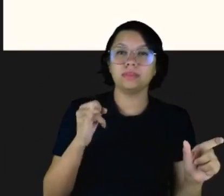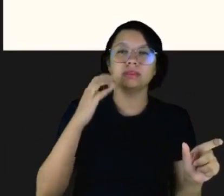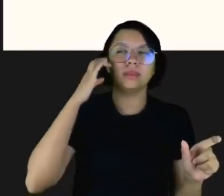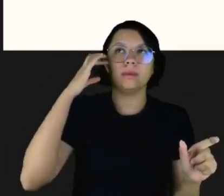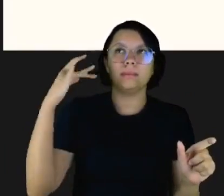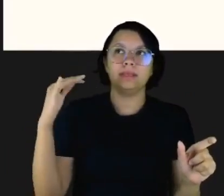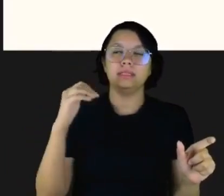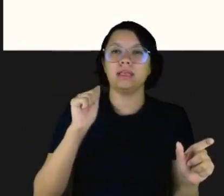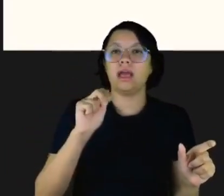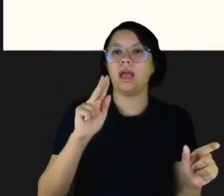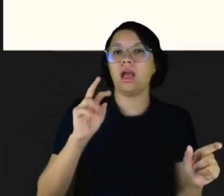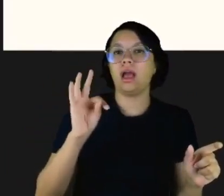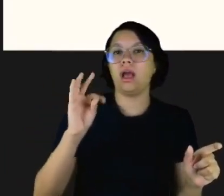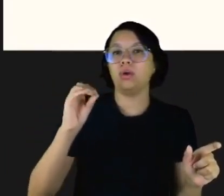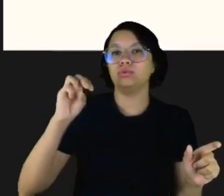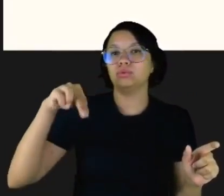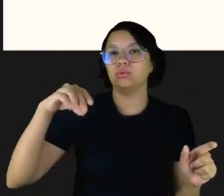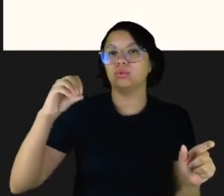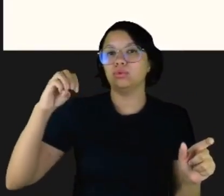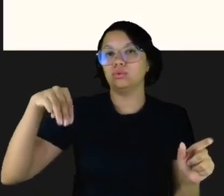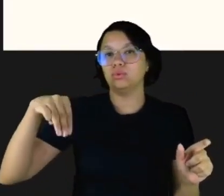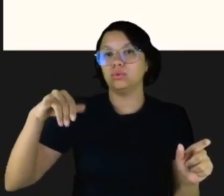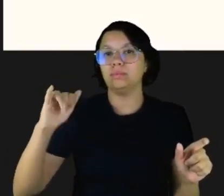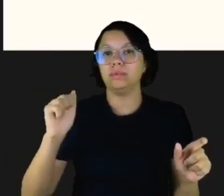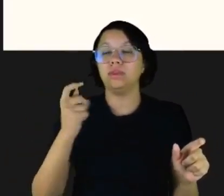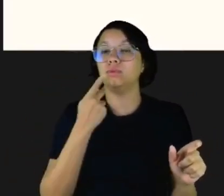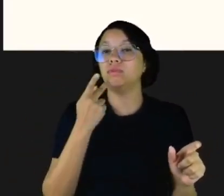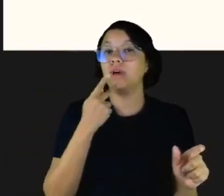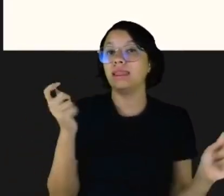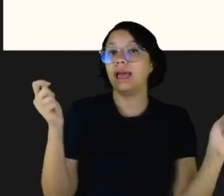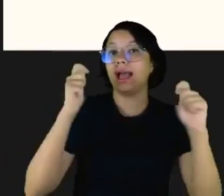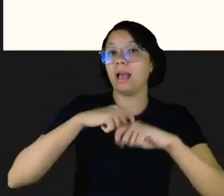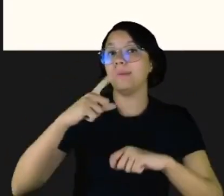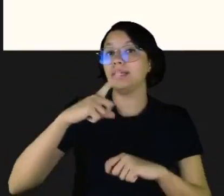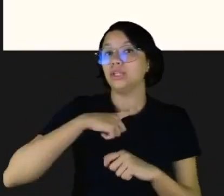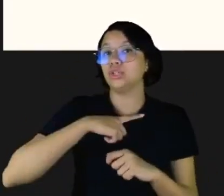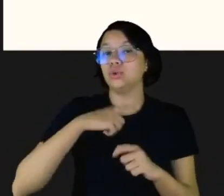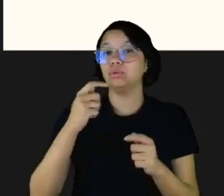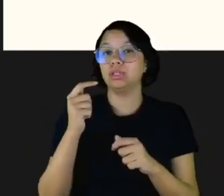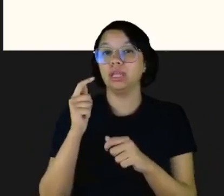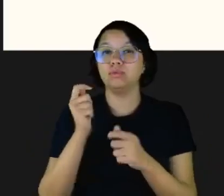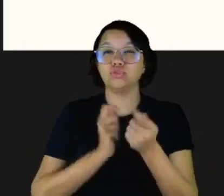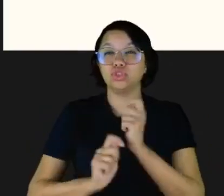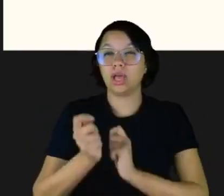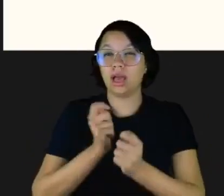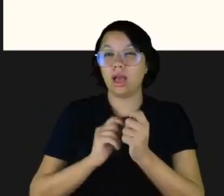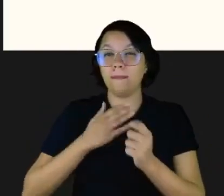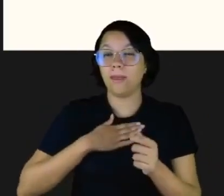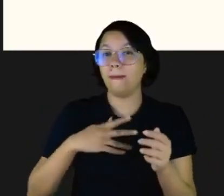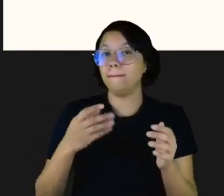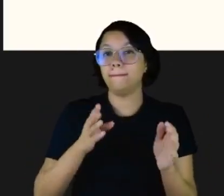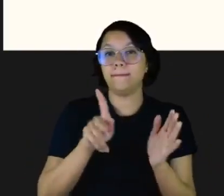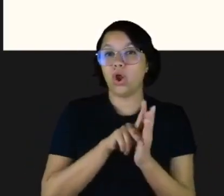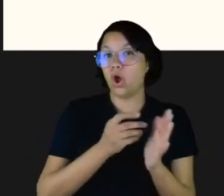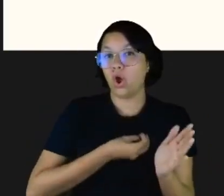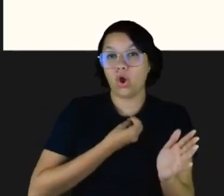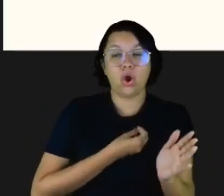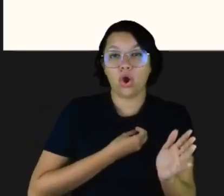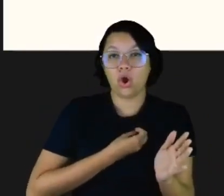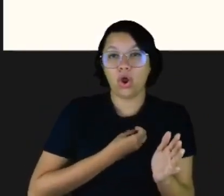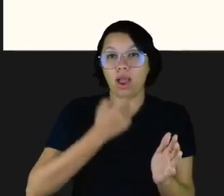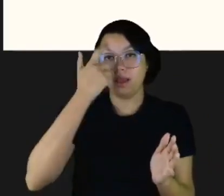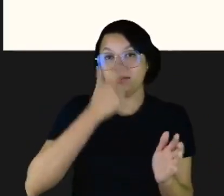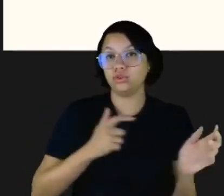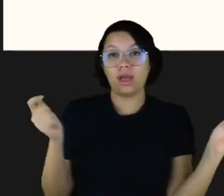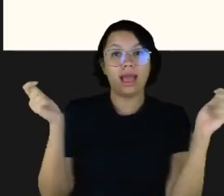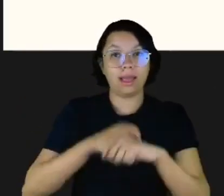em autonomia, eu estou dizendo da capacidade que eu tenho de administrar a minha própria vida. Eu sou capaz